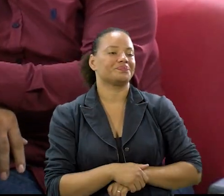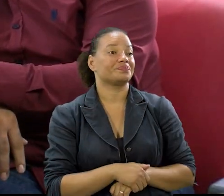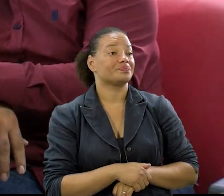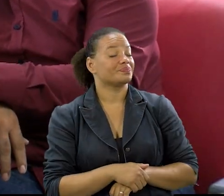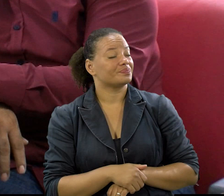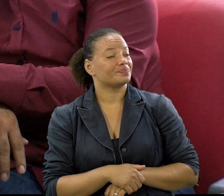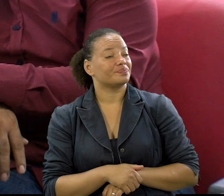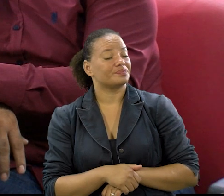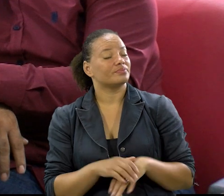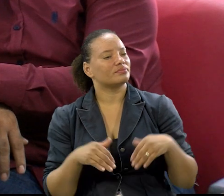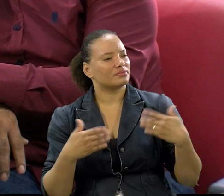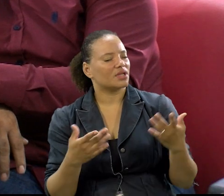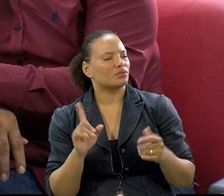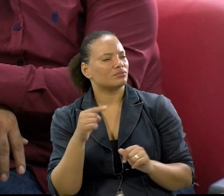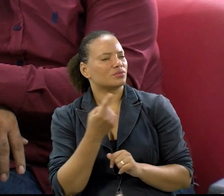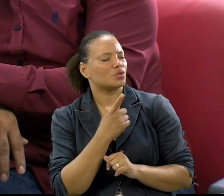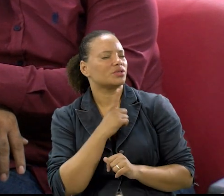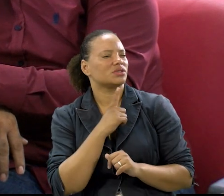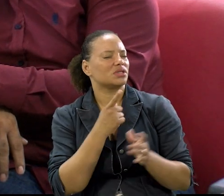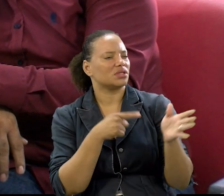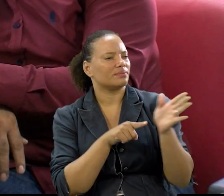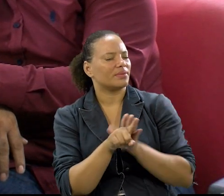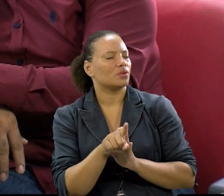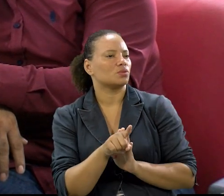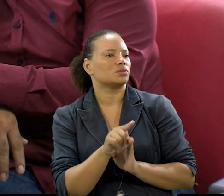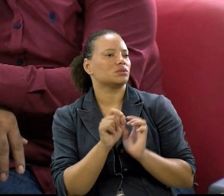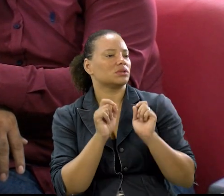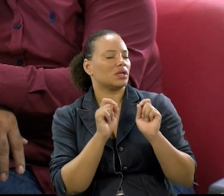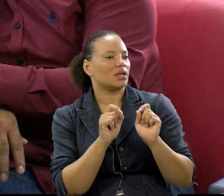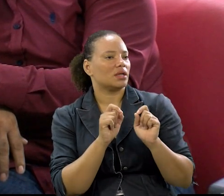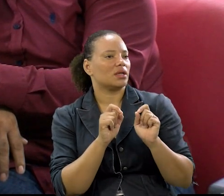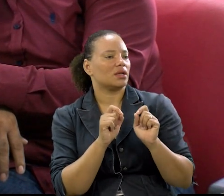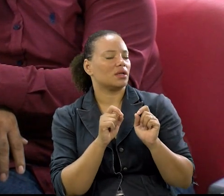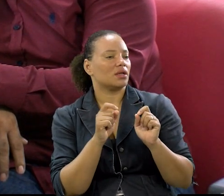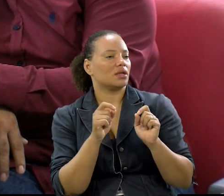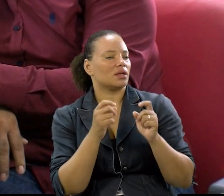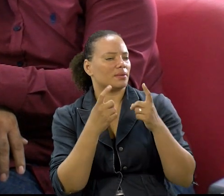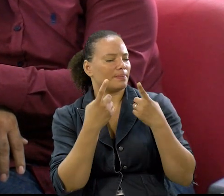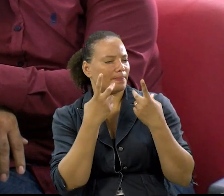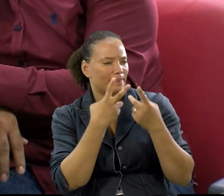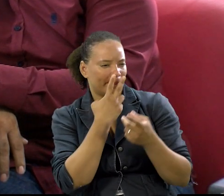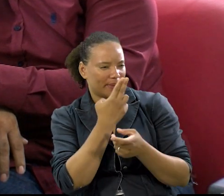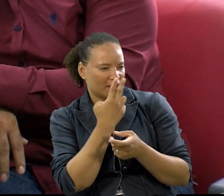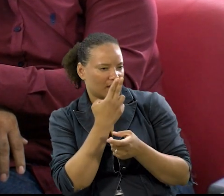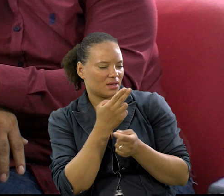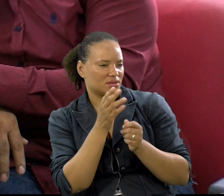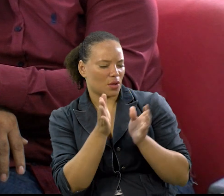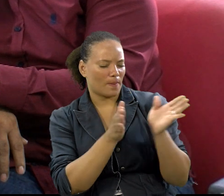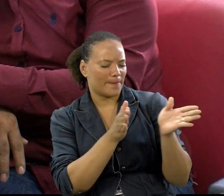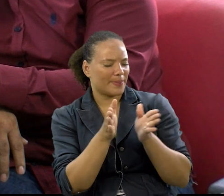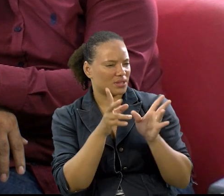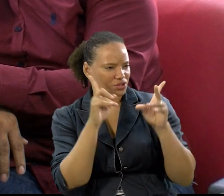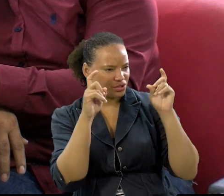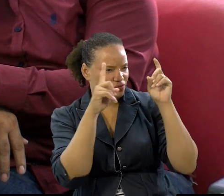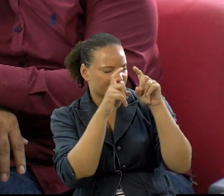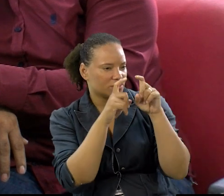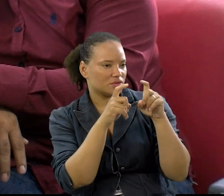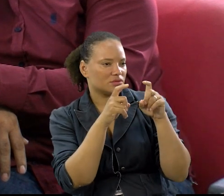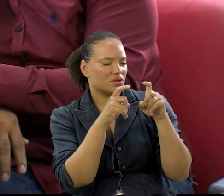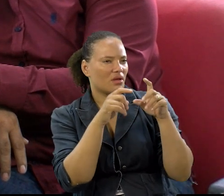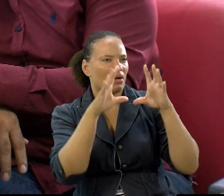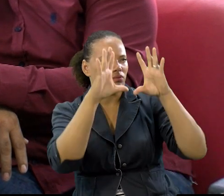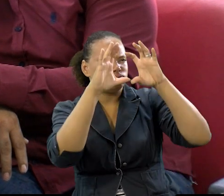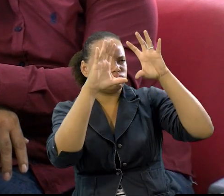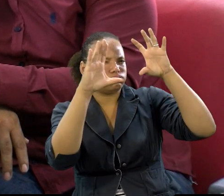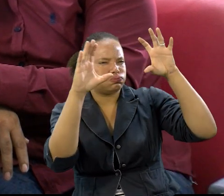Lego no assunto ah a gente tem um período aqui em Rondônia que a impressão que eu tenho que é um período muito difícil que é o período que fica